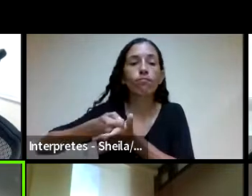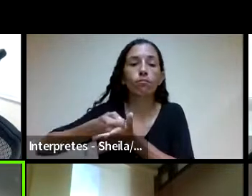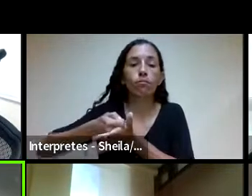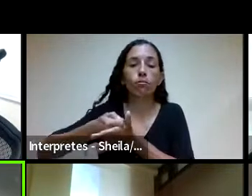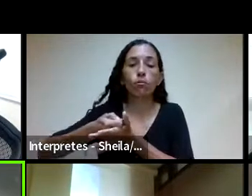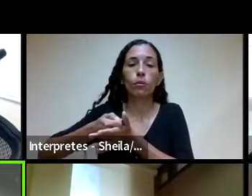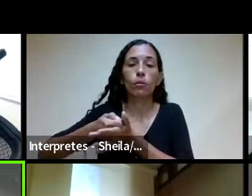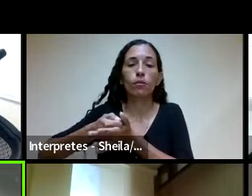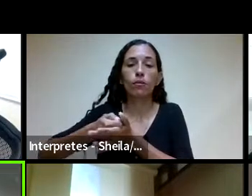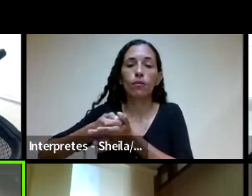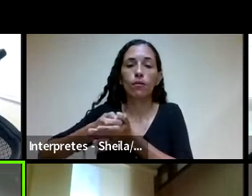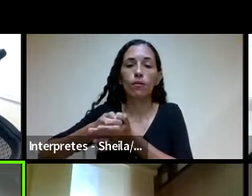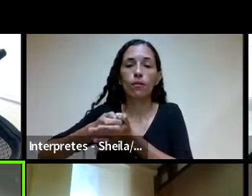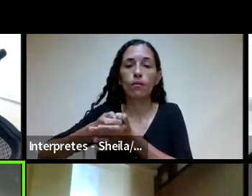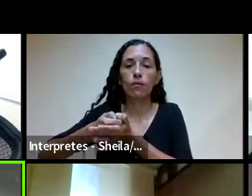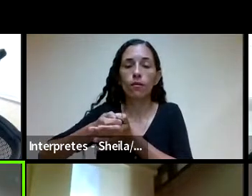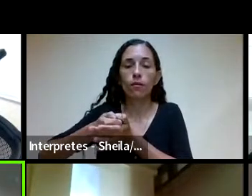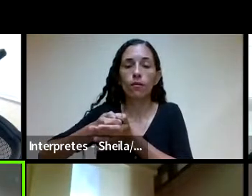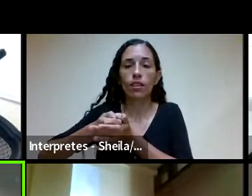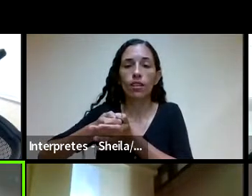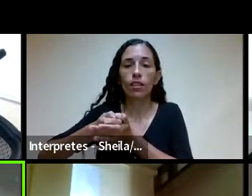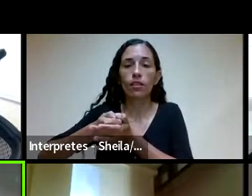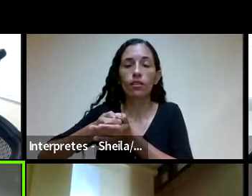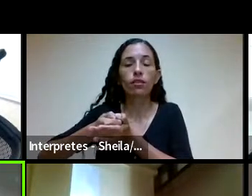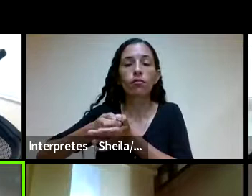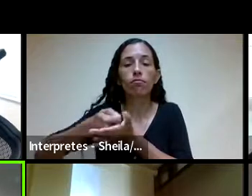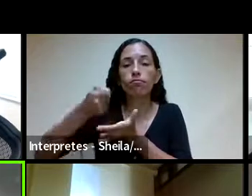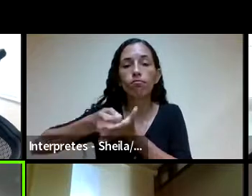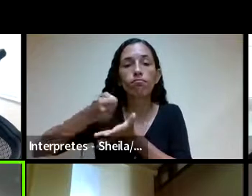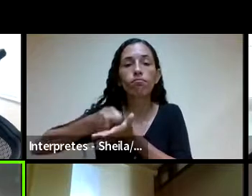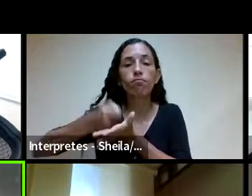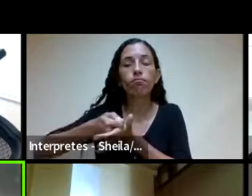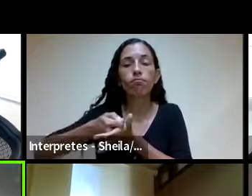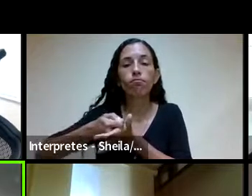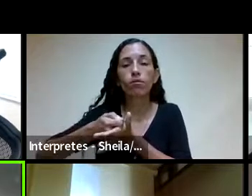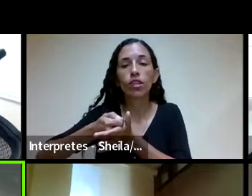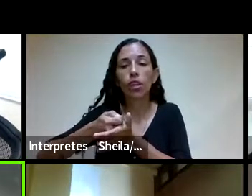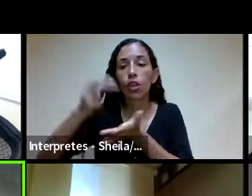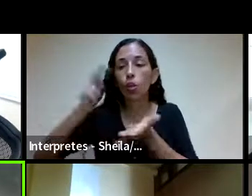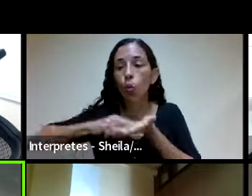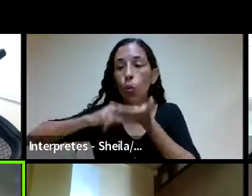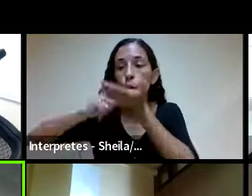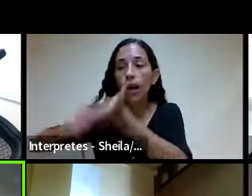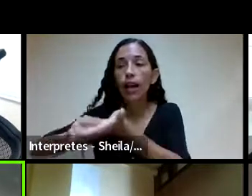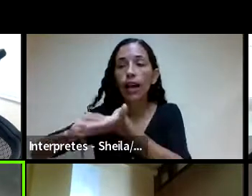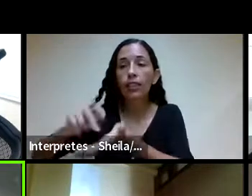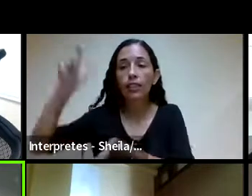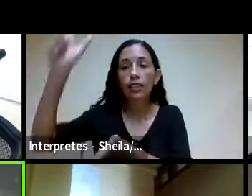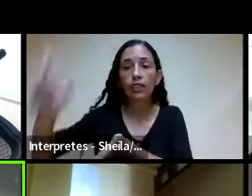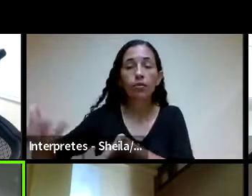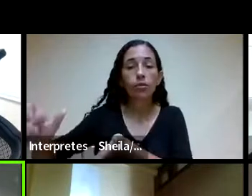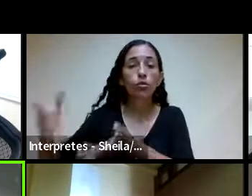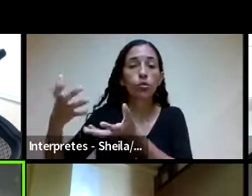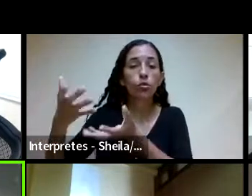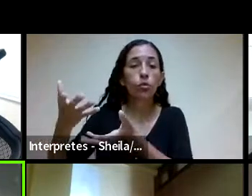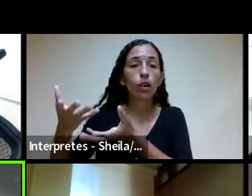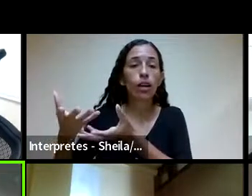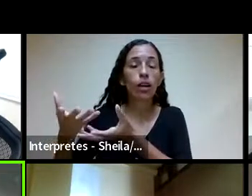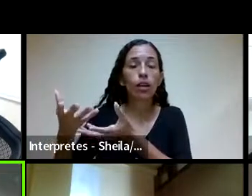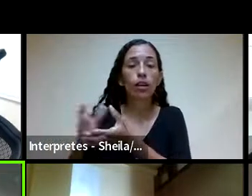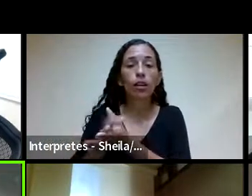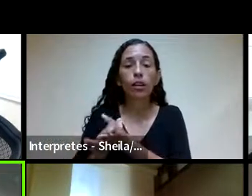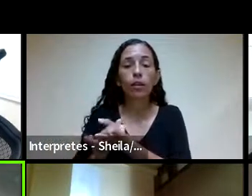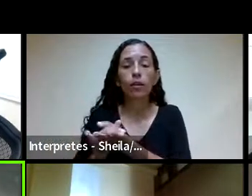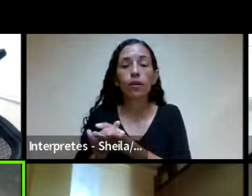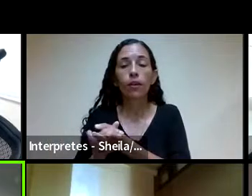condição, essa carta com aviso de recebimento, como está lá no 455. Se o recorrente demonstra a necessidade, demonstra a resistência